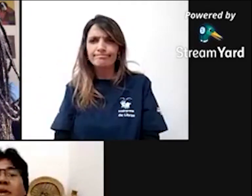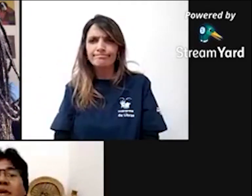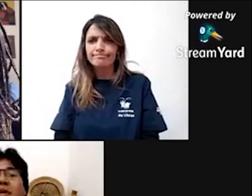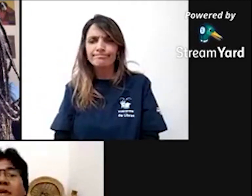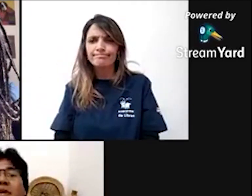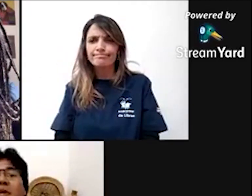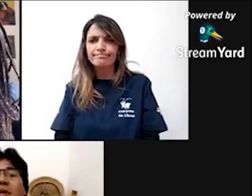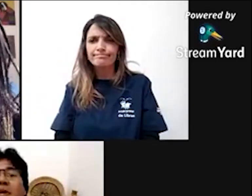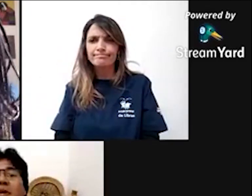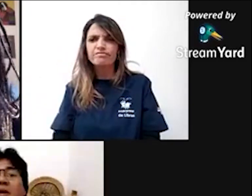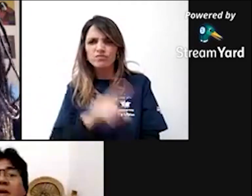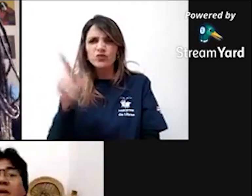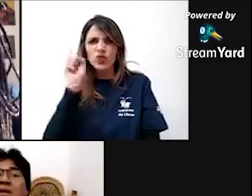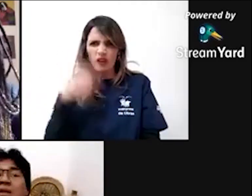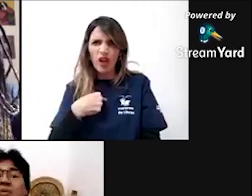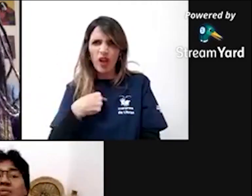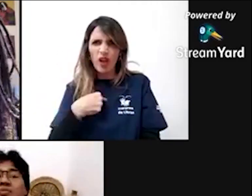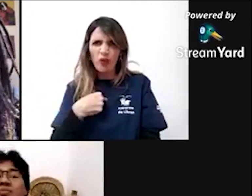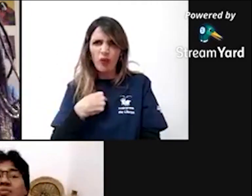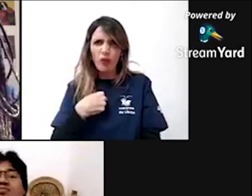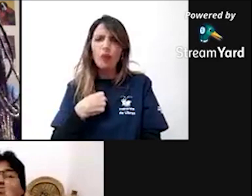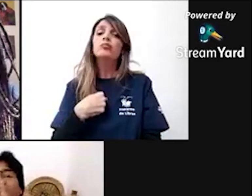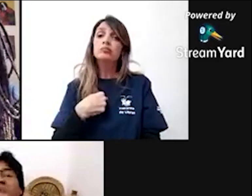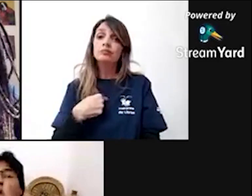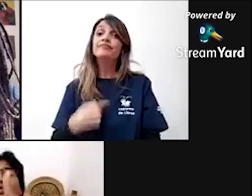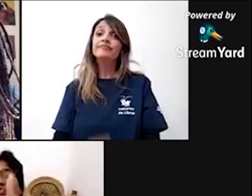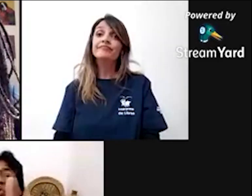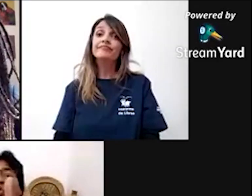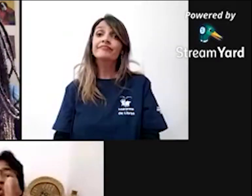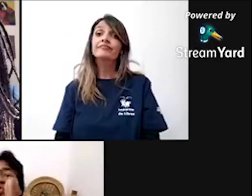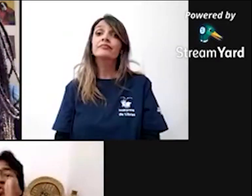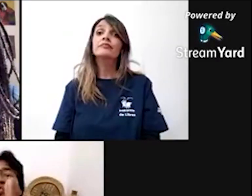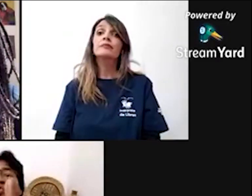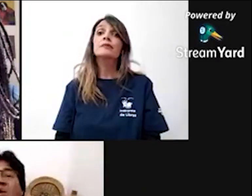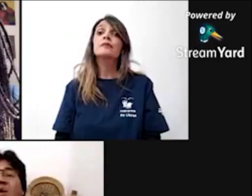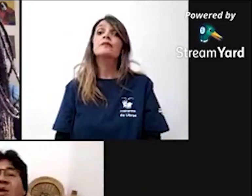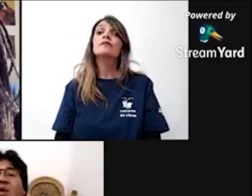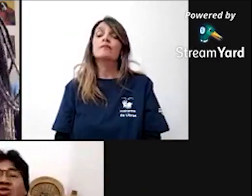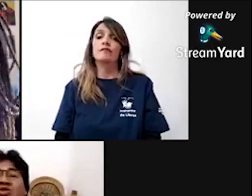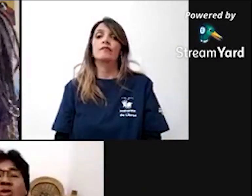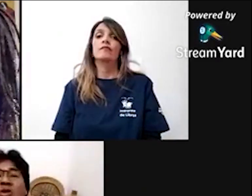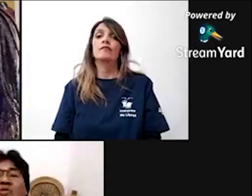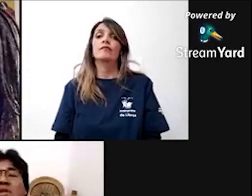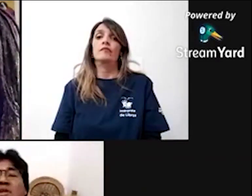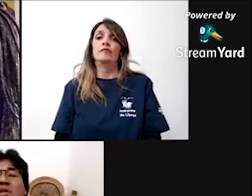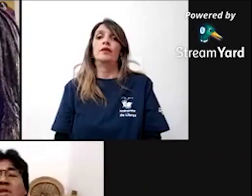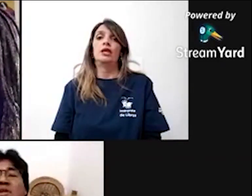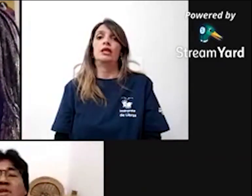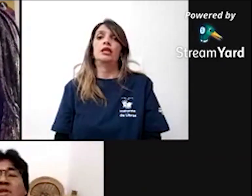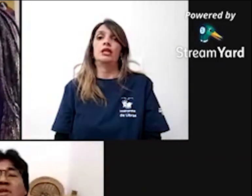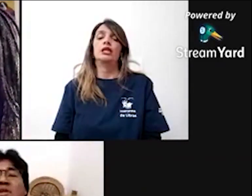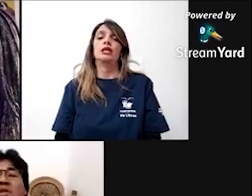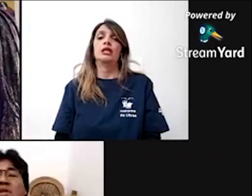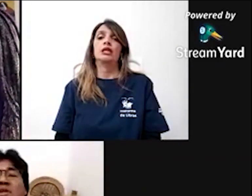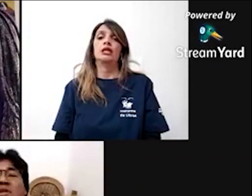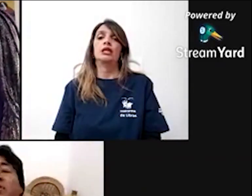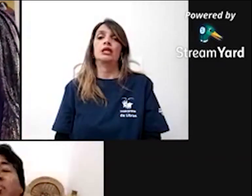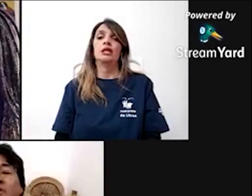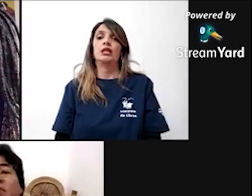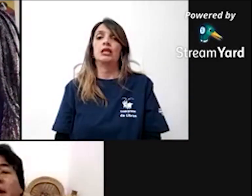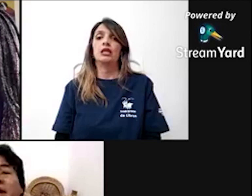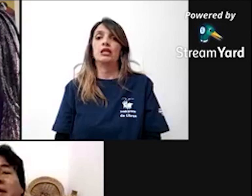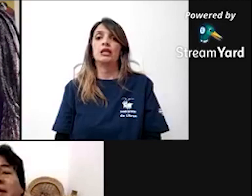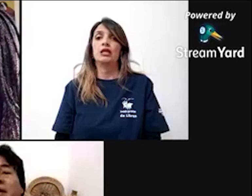conseguindo me ouvir? Isso, é para falar não. As palavras... Ouço. Só não consigo... Não estou ouvindo